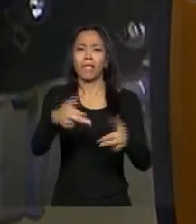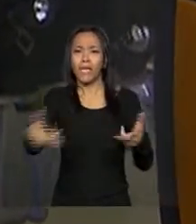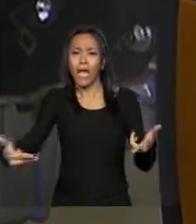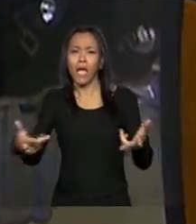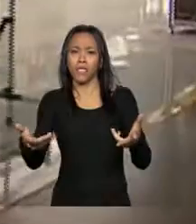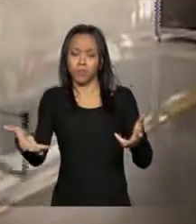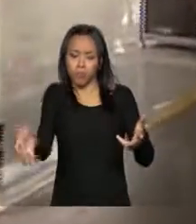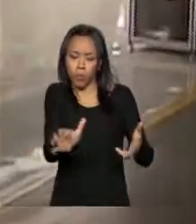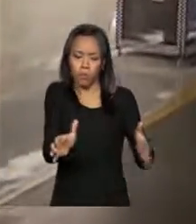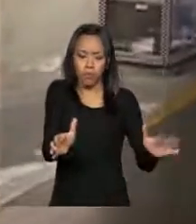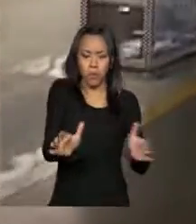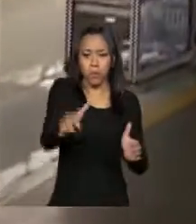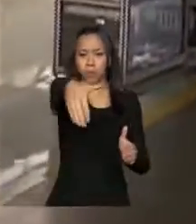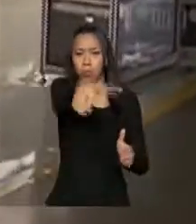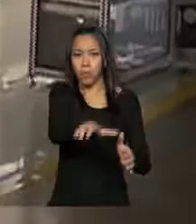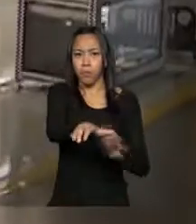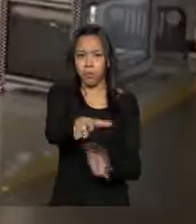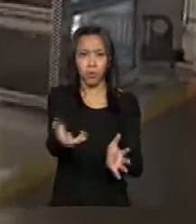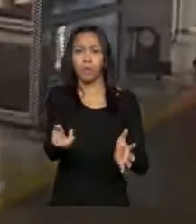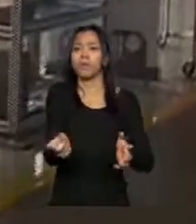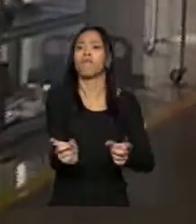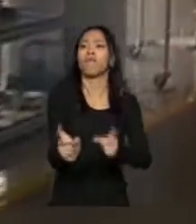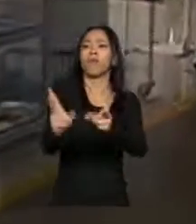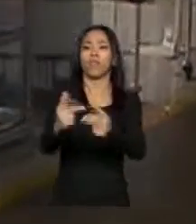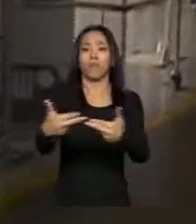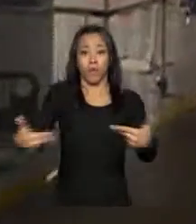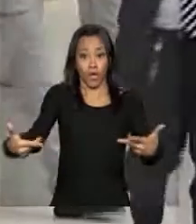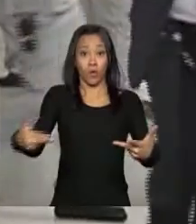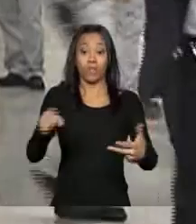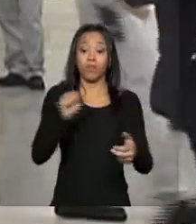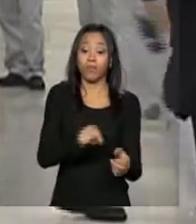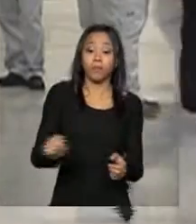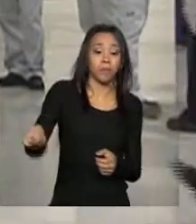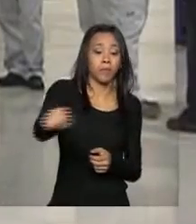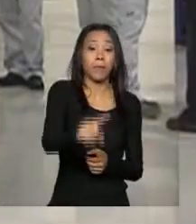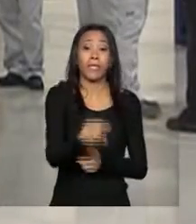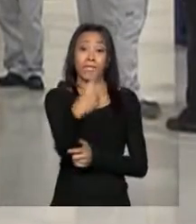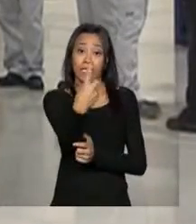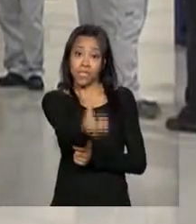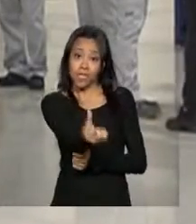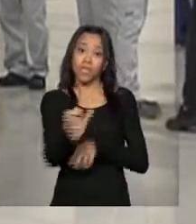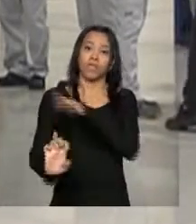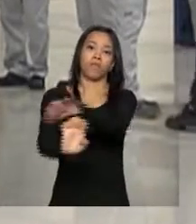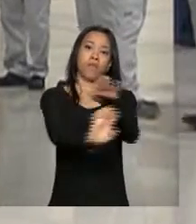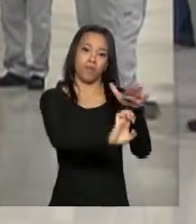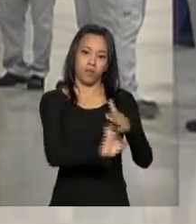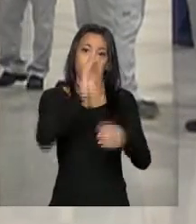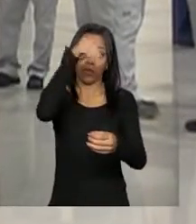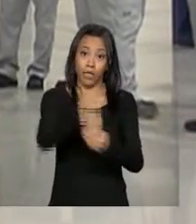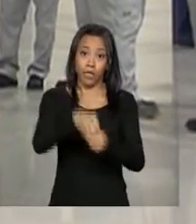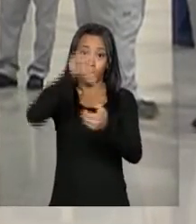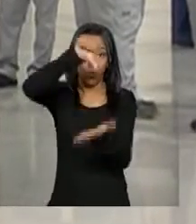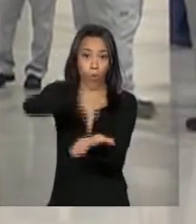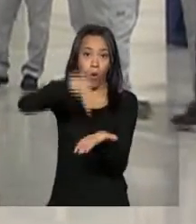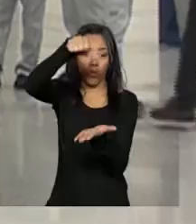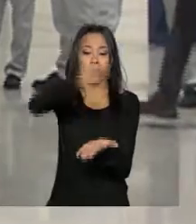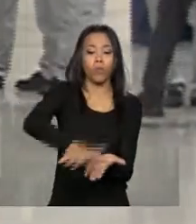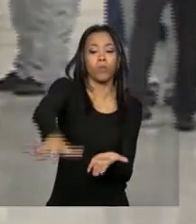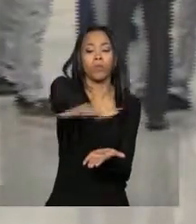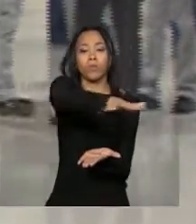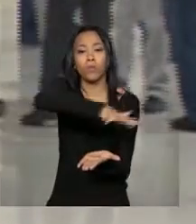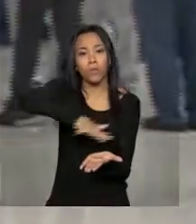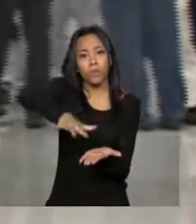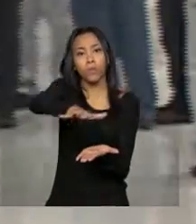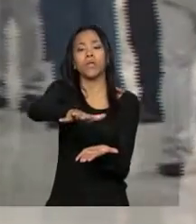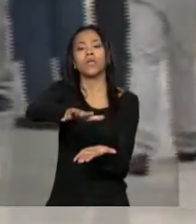os veículos em 16 empresas que funcionam dentro do polo. Essa associação entre uma grande marca mundial e empresas